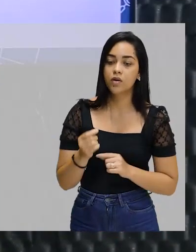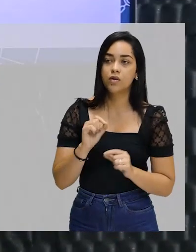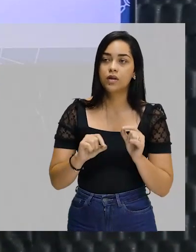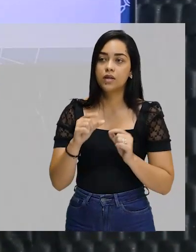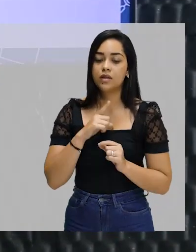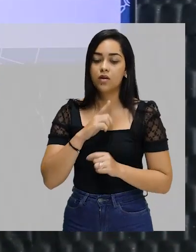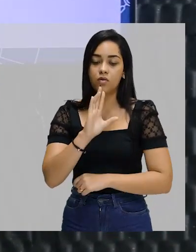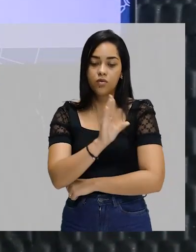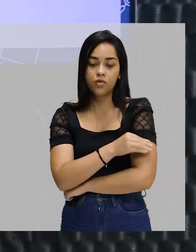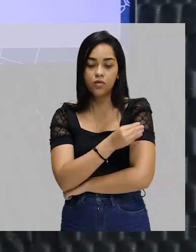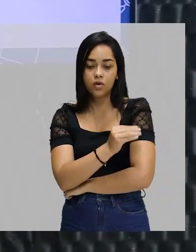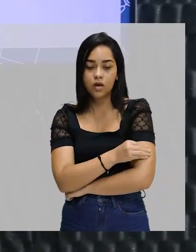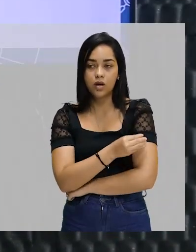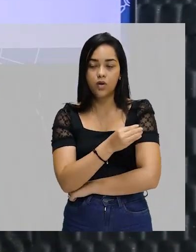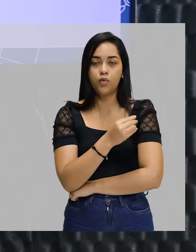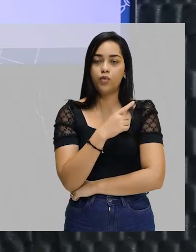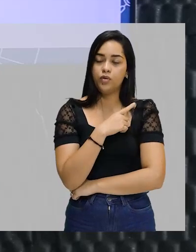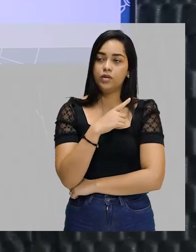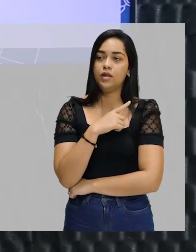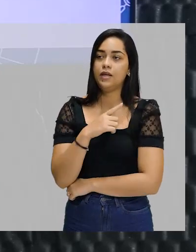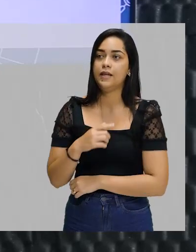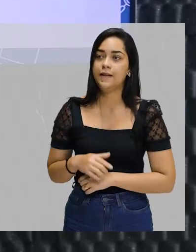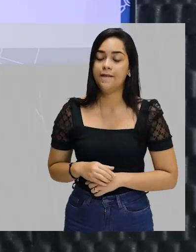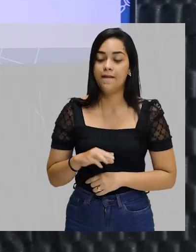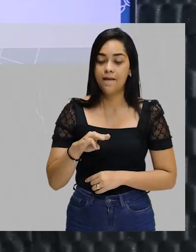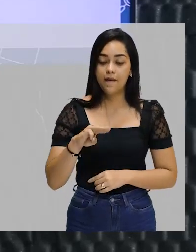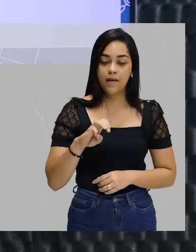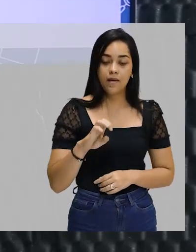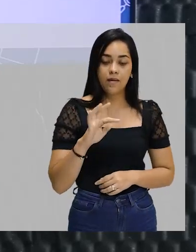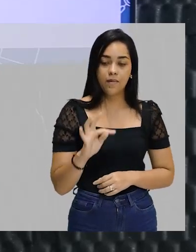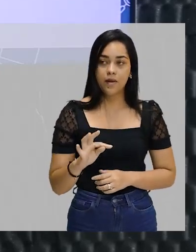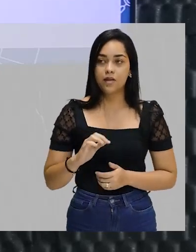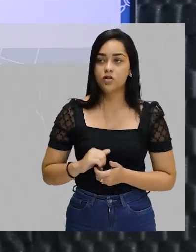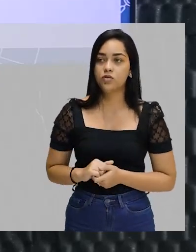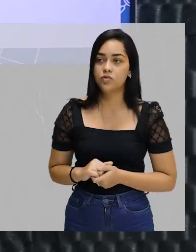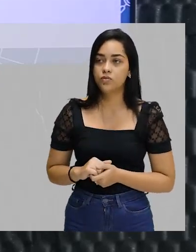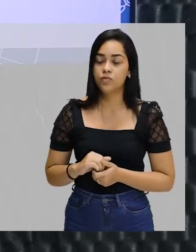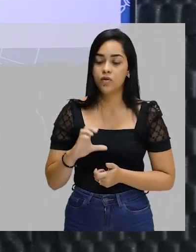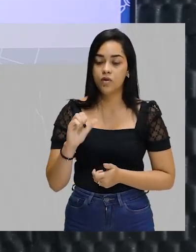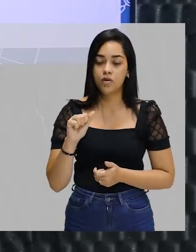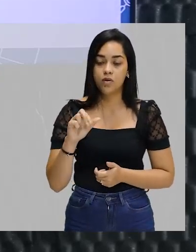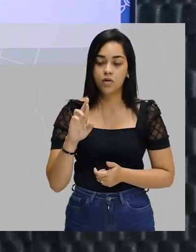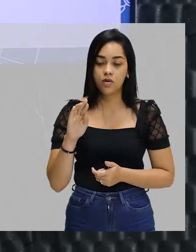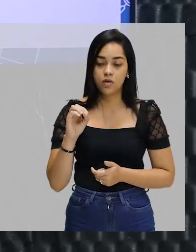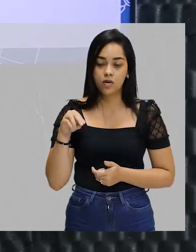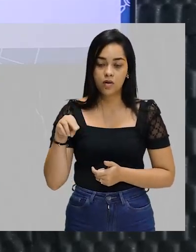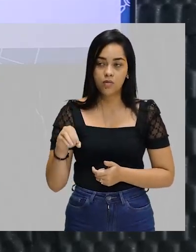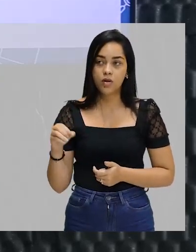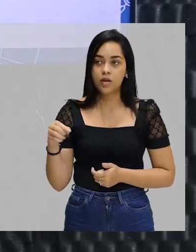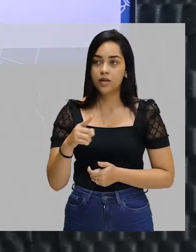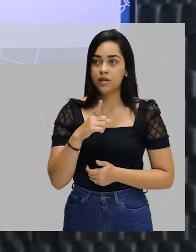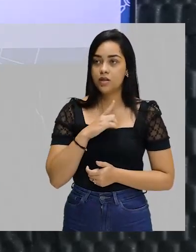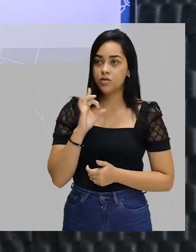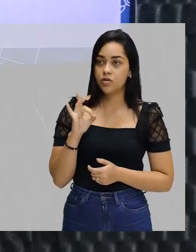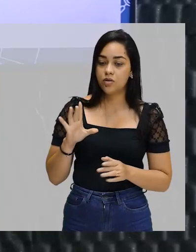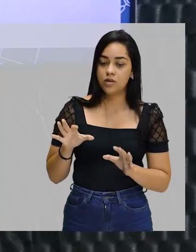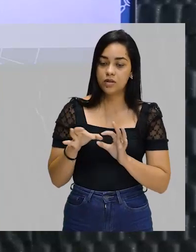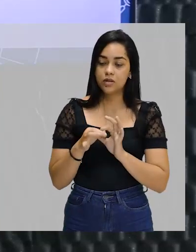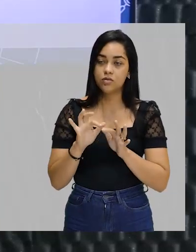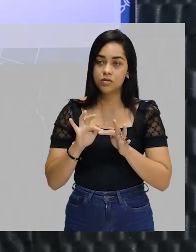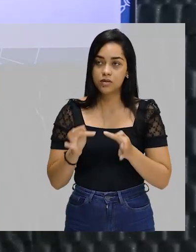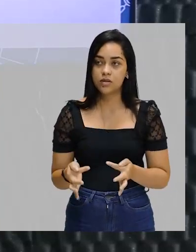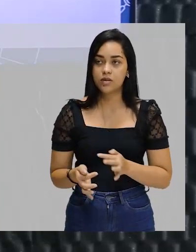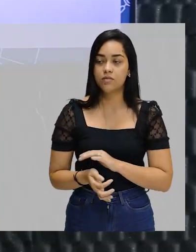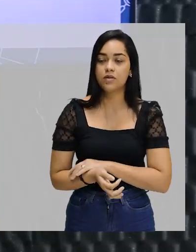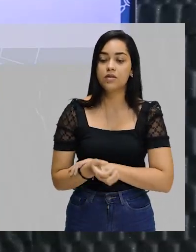um álcool de um carbono, met. O carbono, nesse caso aqui, só tem ligações